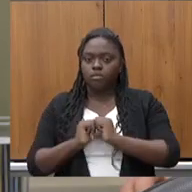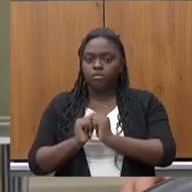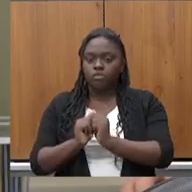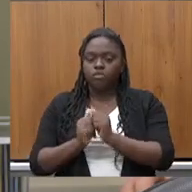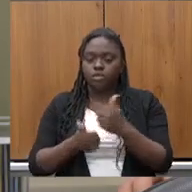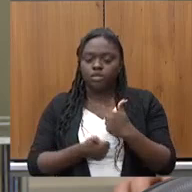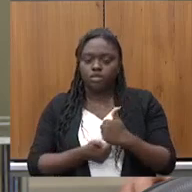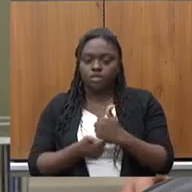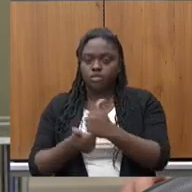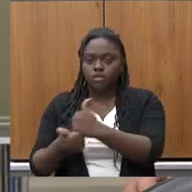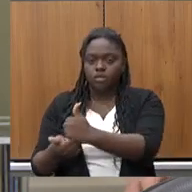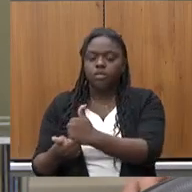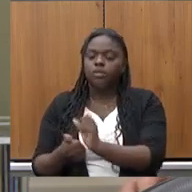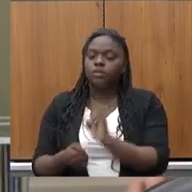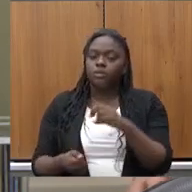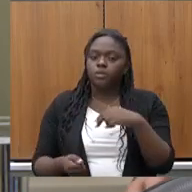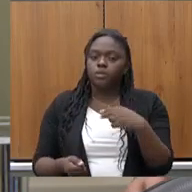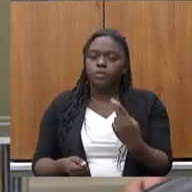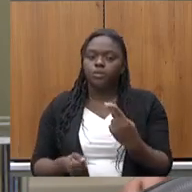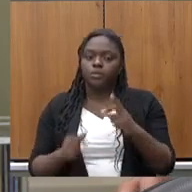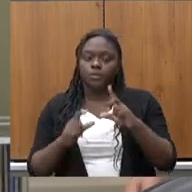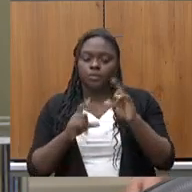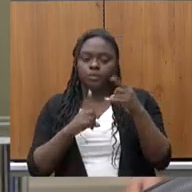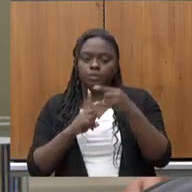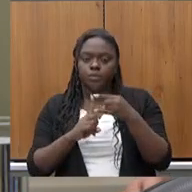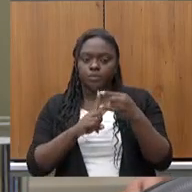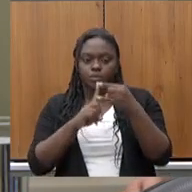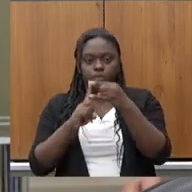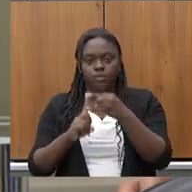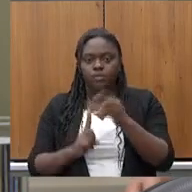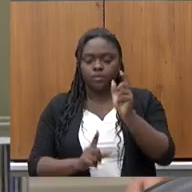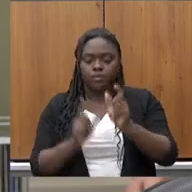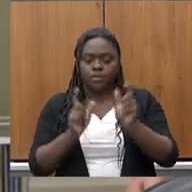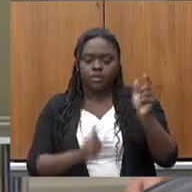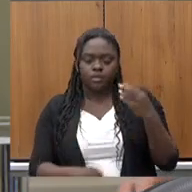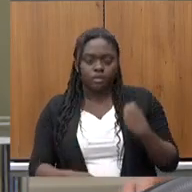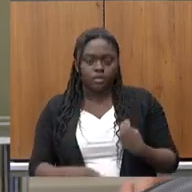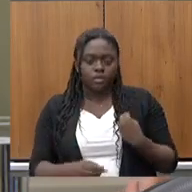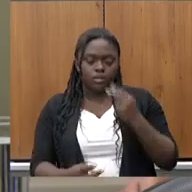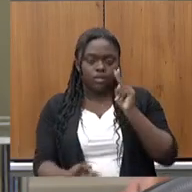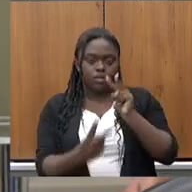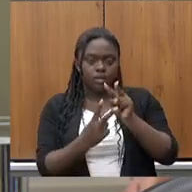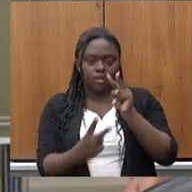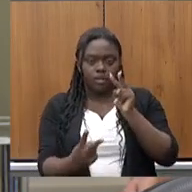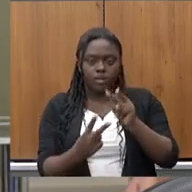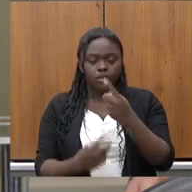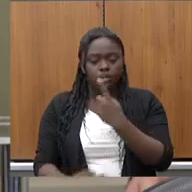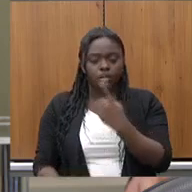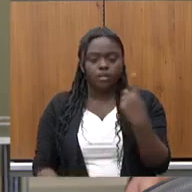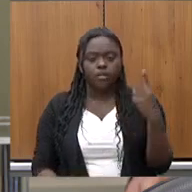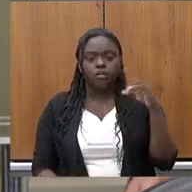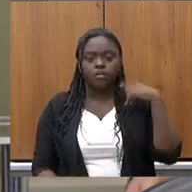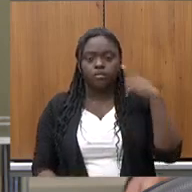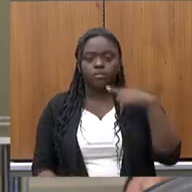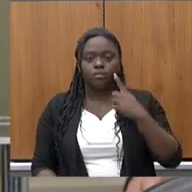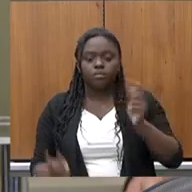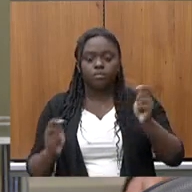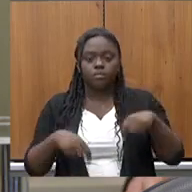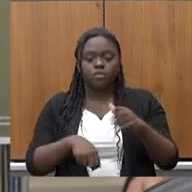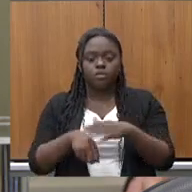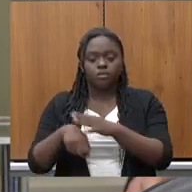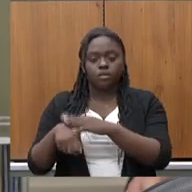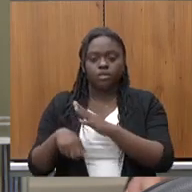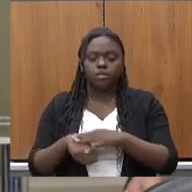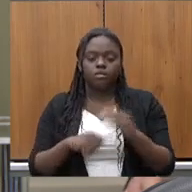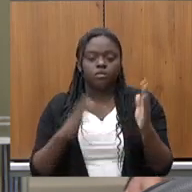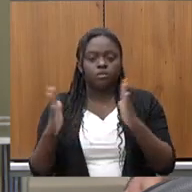assessoria da comissão ou pelo chat do Zoom, os que estiverem participando de forma remota. Cada deputado poderá fazer uma interpelação